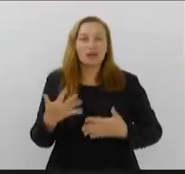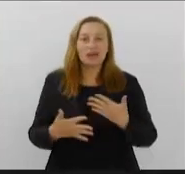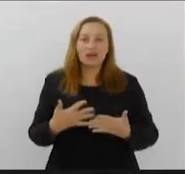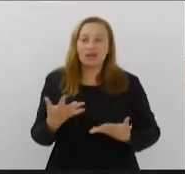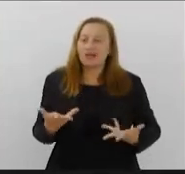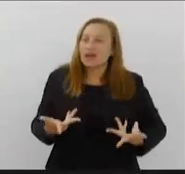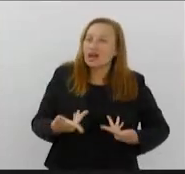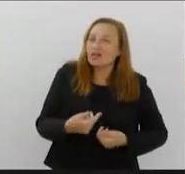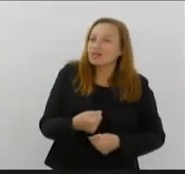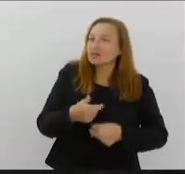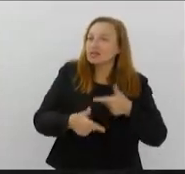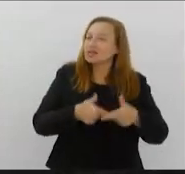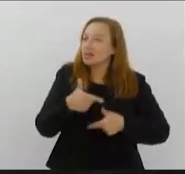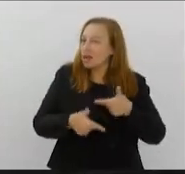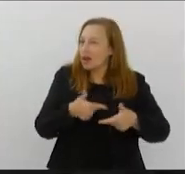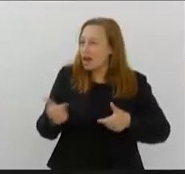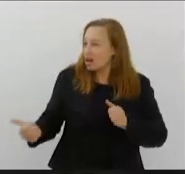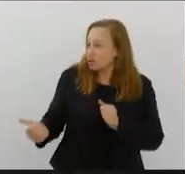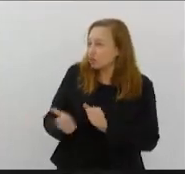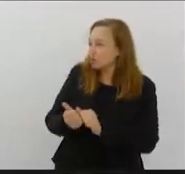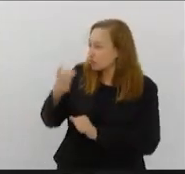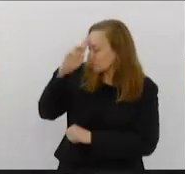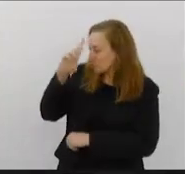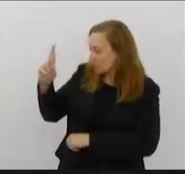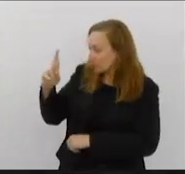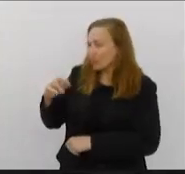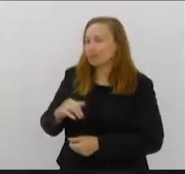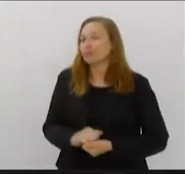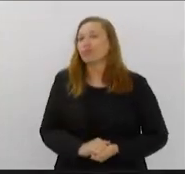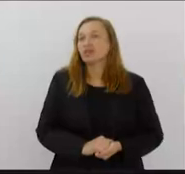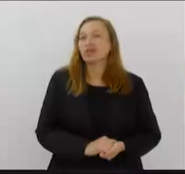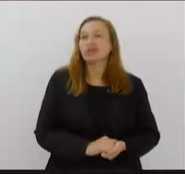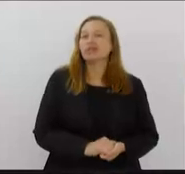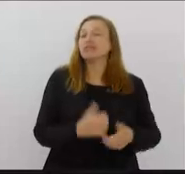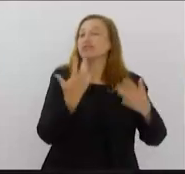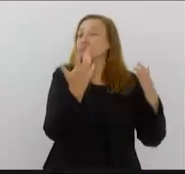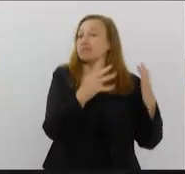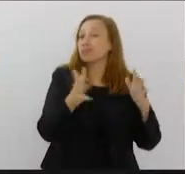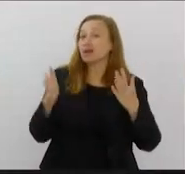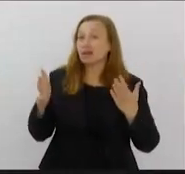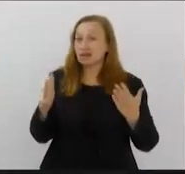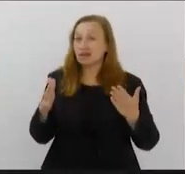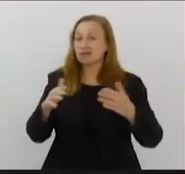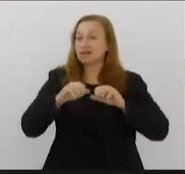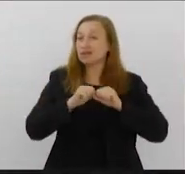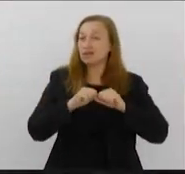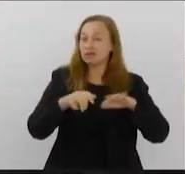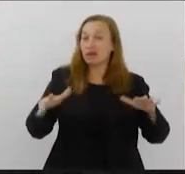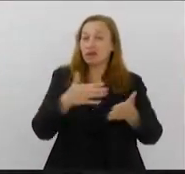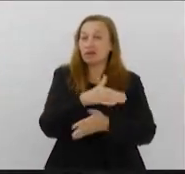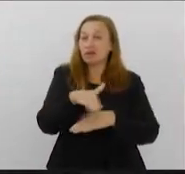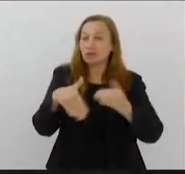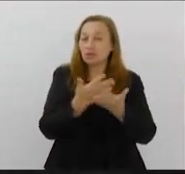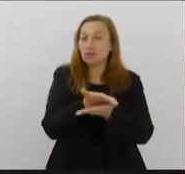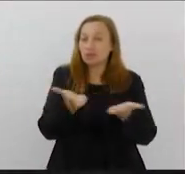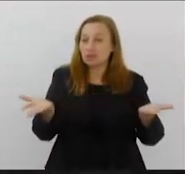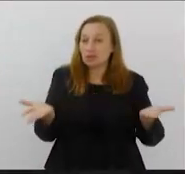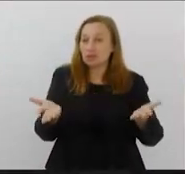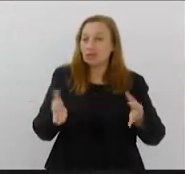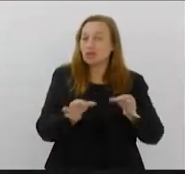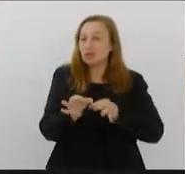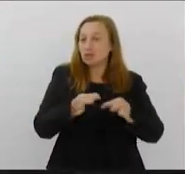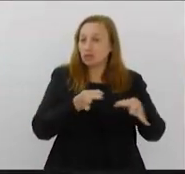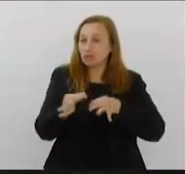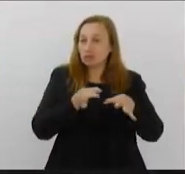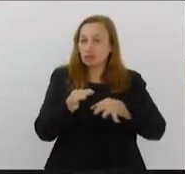trabalhar ombreada com Vossa Excelência e cumprimentando, eu estendo o cumprimento a toda a organização